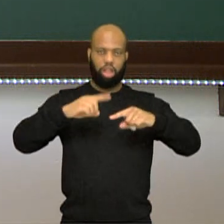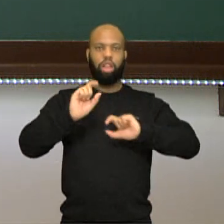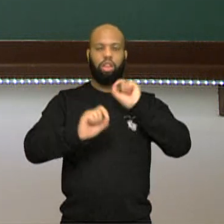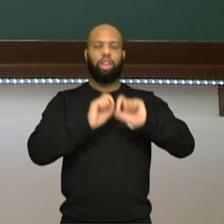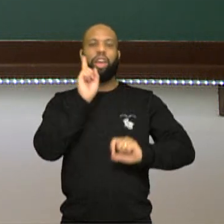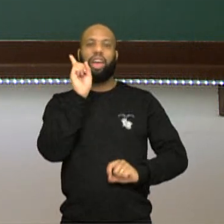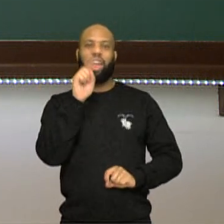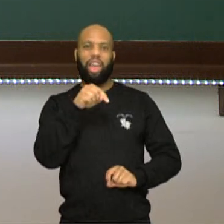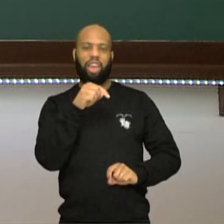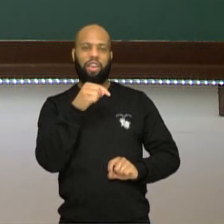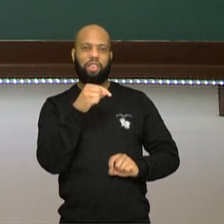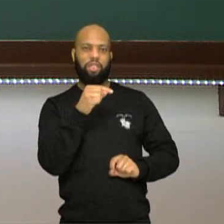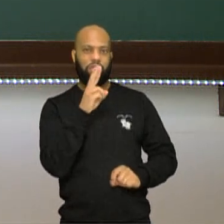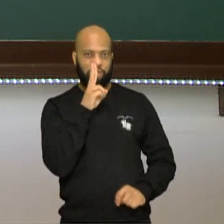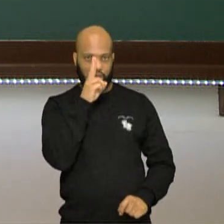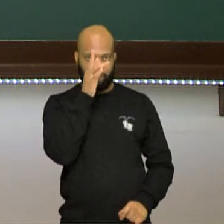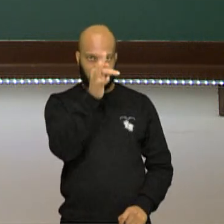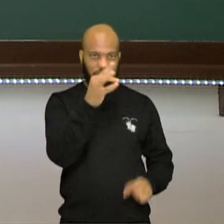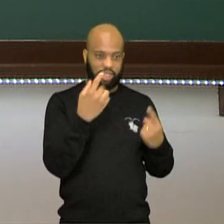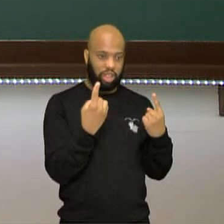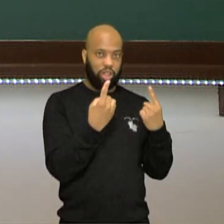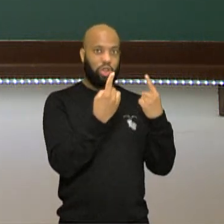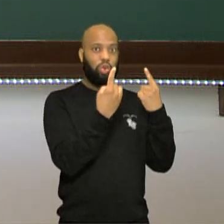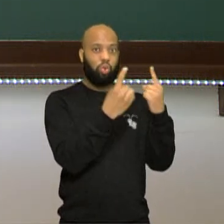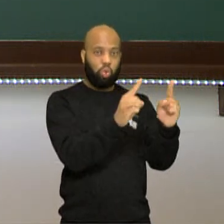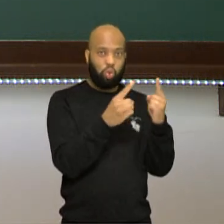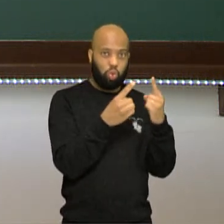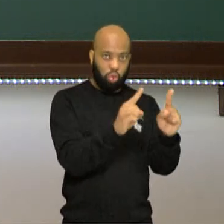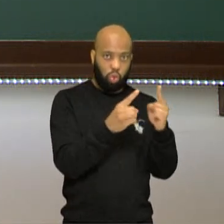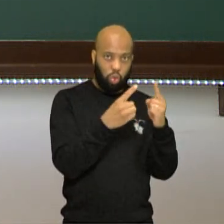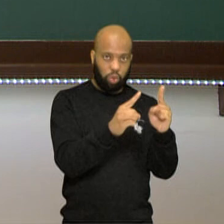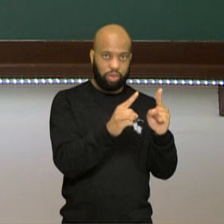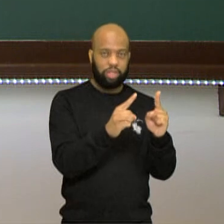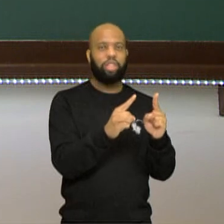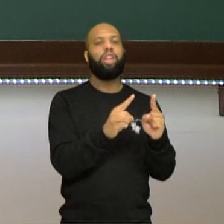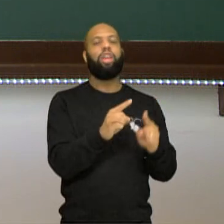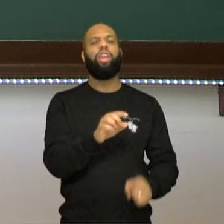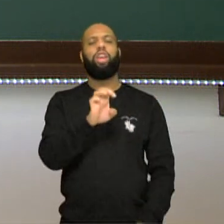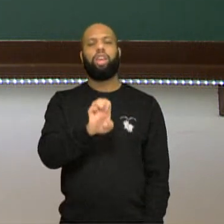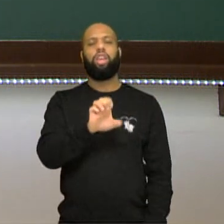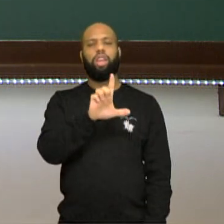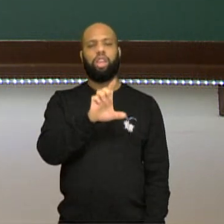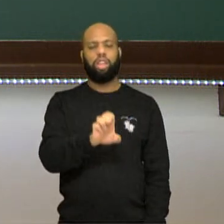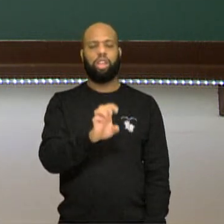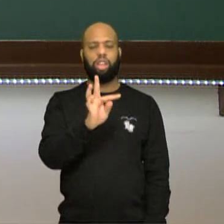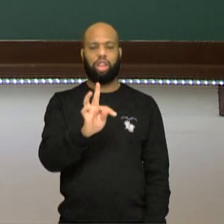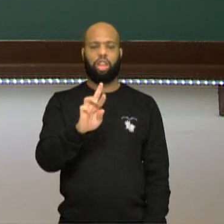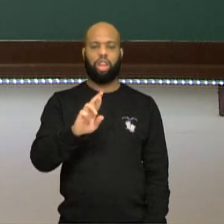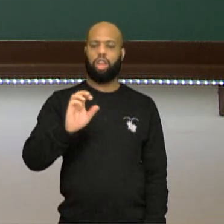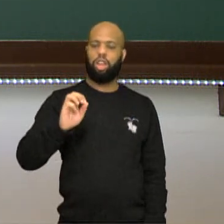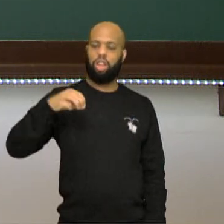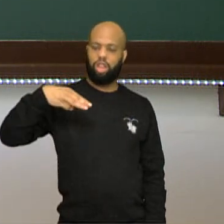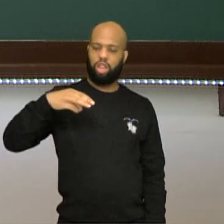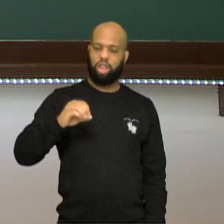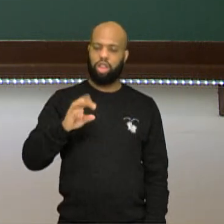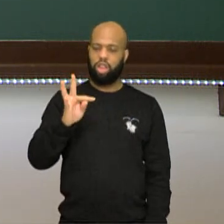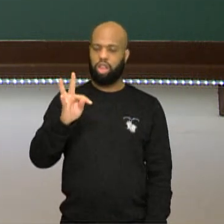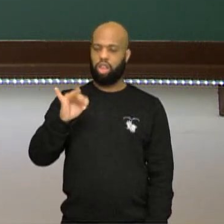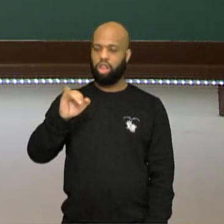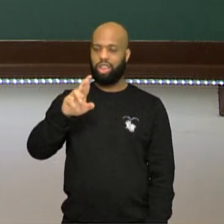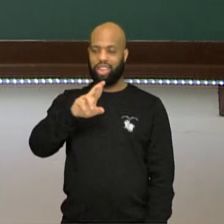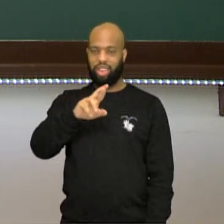contra-eletromotriz, Então, na hora que ele descarrega, ele para de fazer essa força contra-eletromotriz no circuito. Então, a gente diz que ele